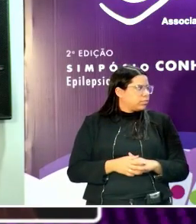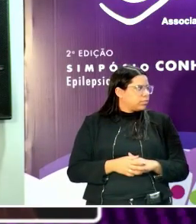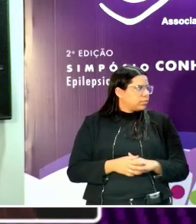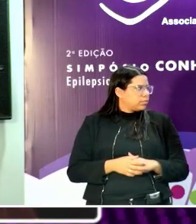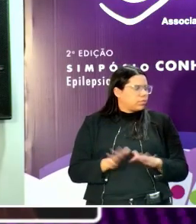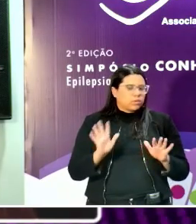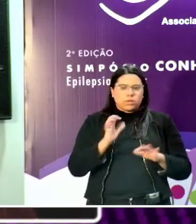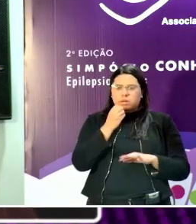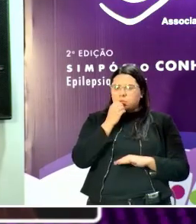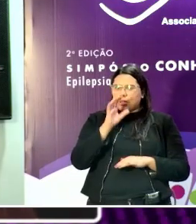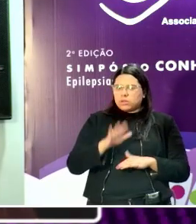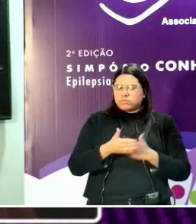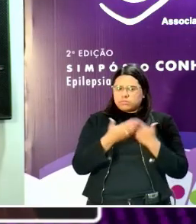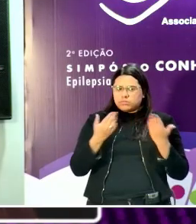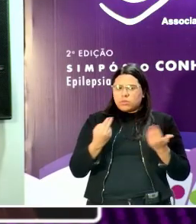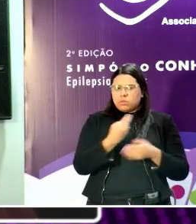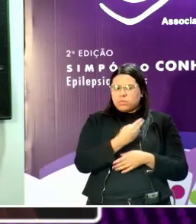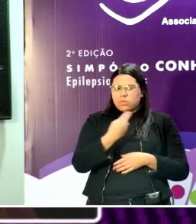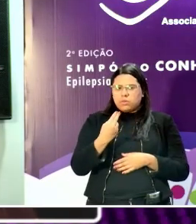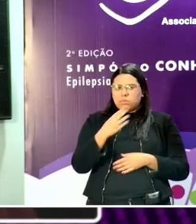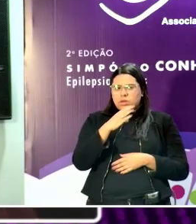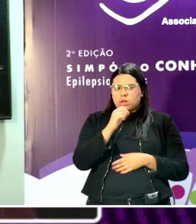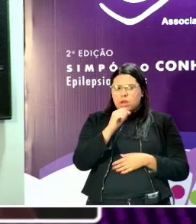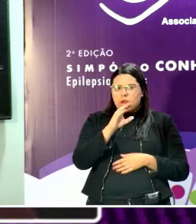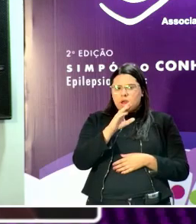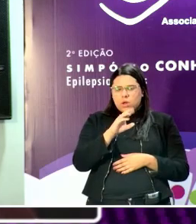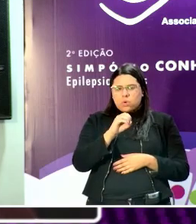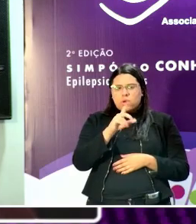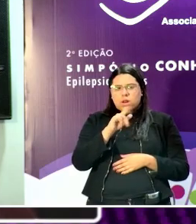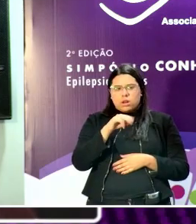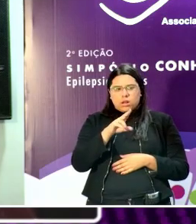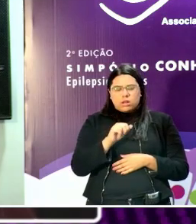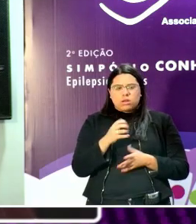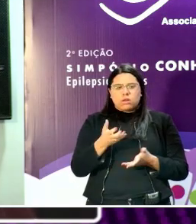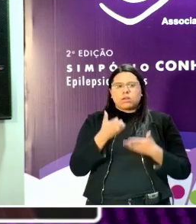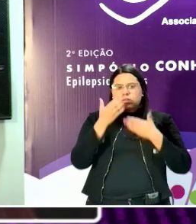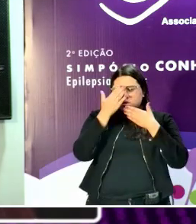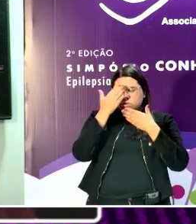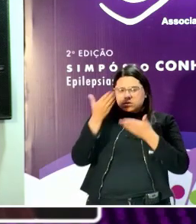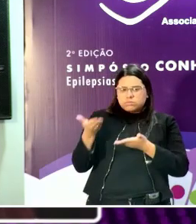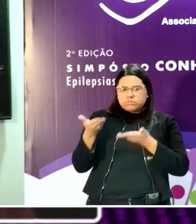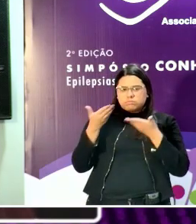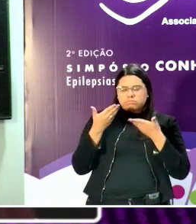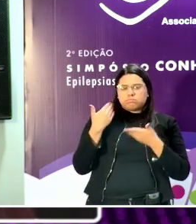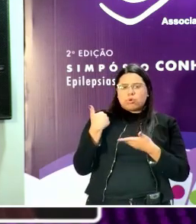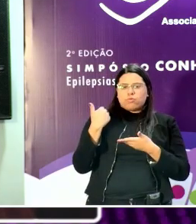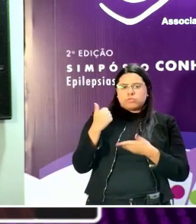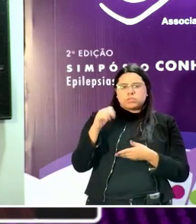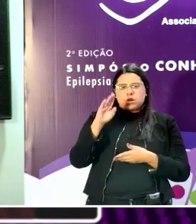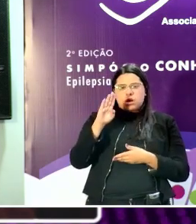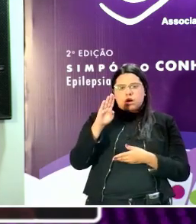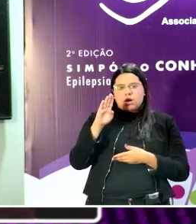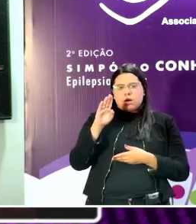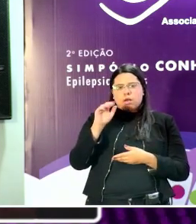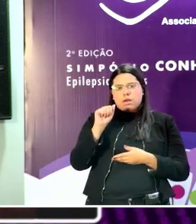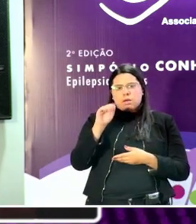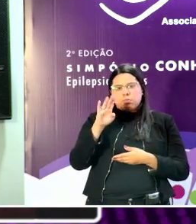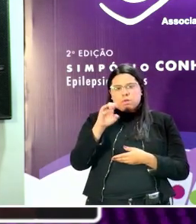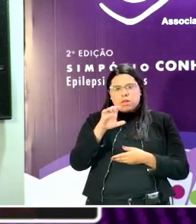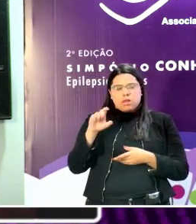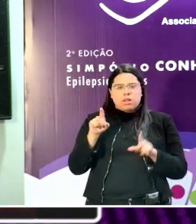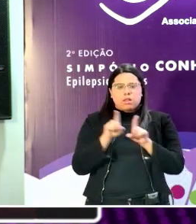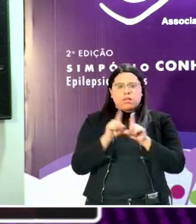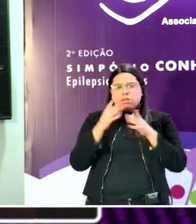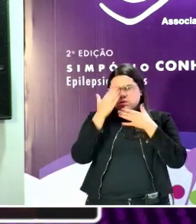Boa tarde a todos. Meu nome é Carolina. Inicialmente, eu gostaria de agradecer muito o convite da ABE e agradecer, em especial, o